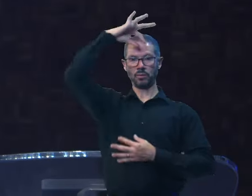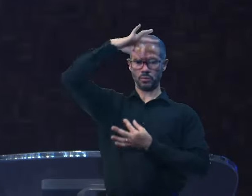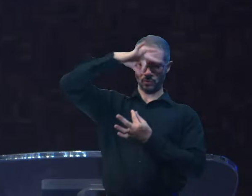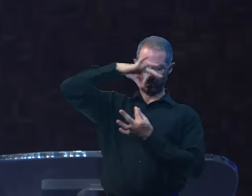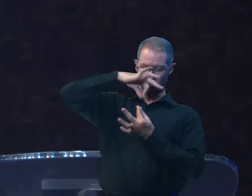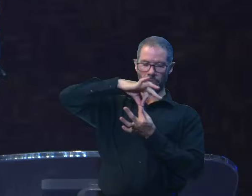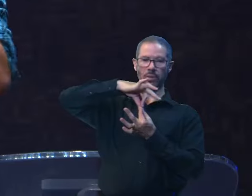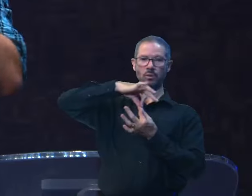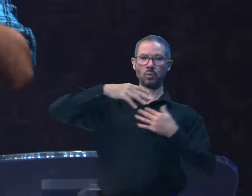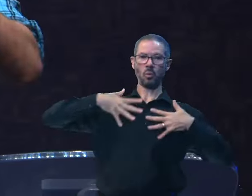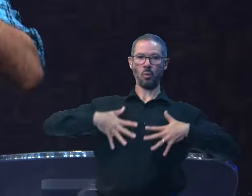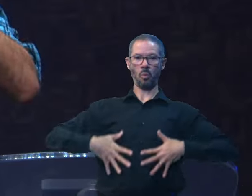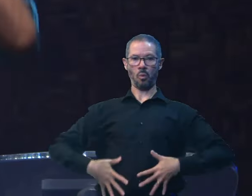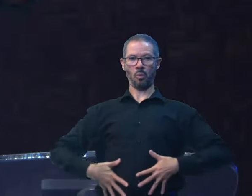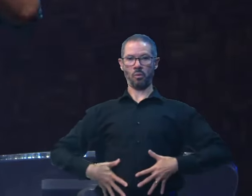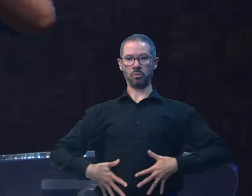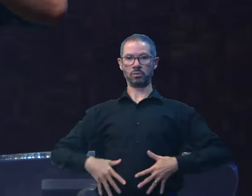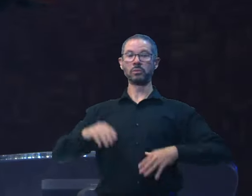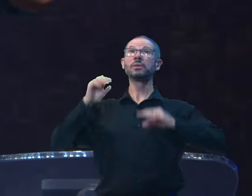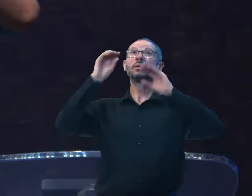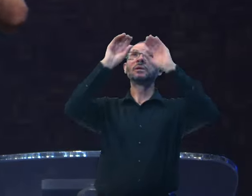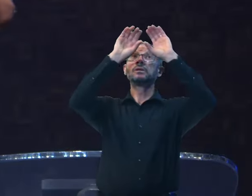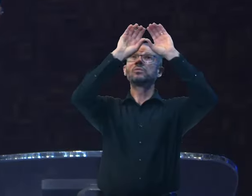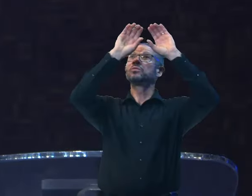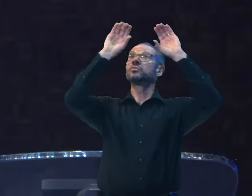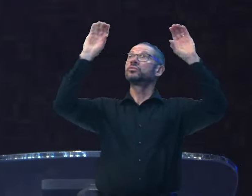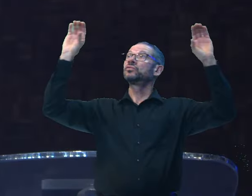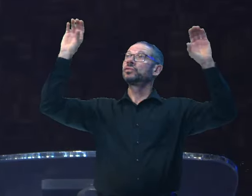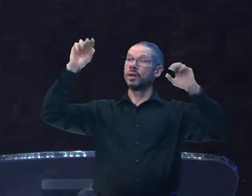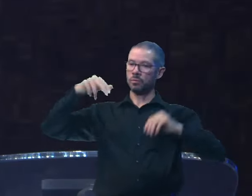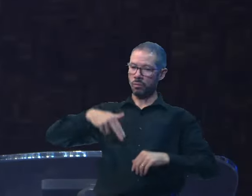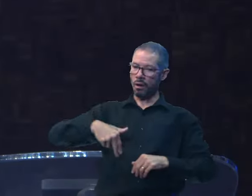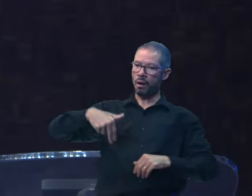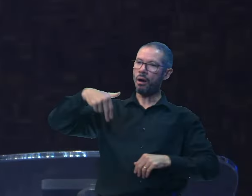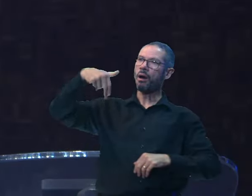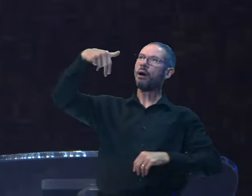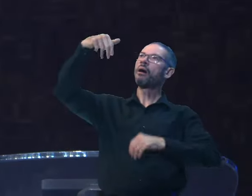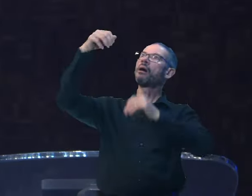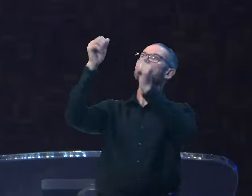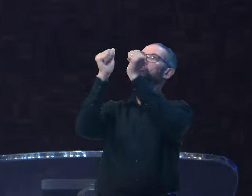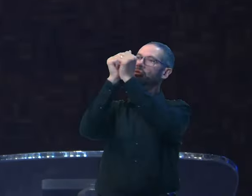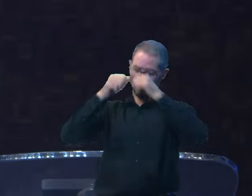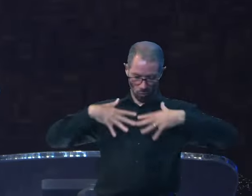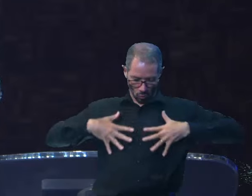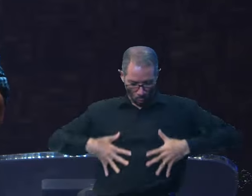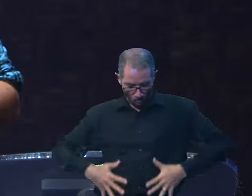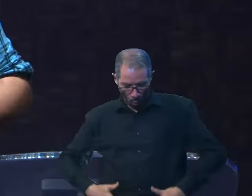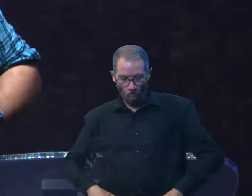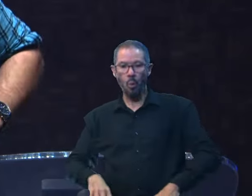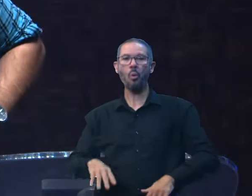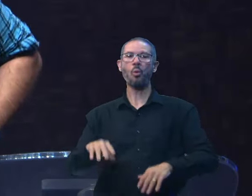E a Bíblia fala que no céu, quando a gente for para o céu com Jesus, a gente vai ter um novo corpo.